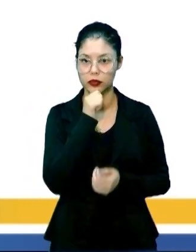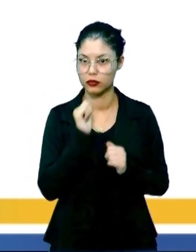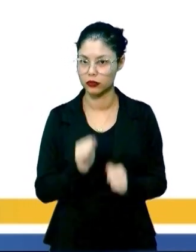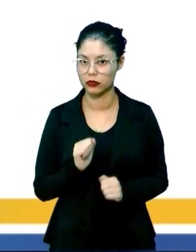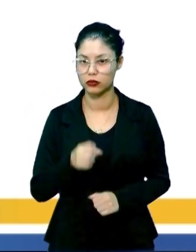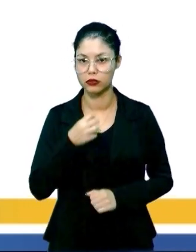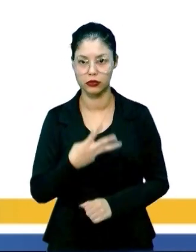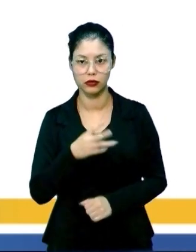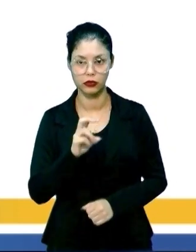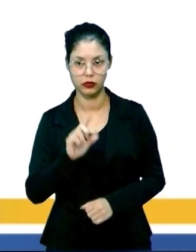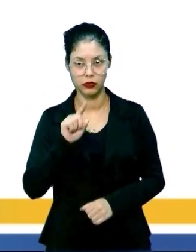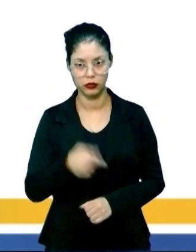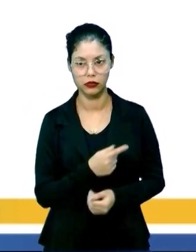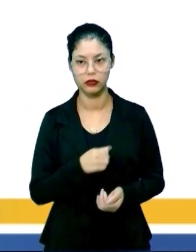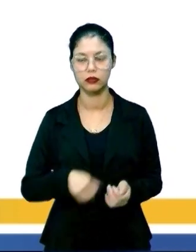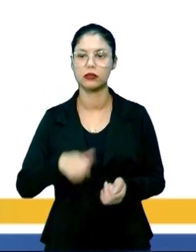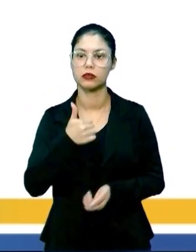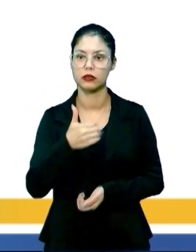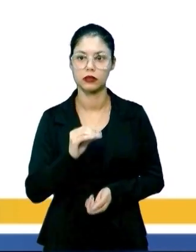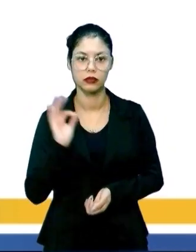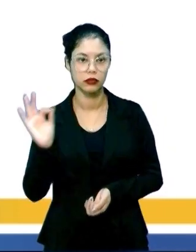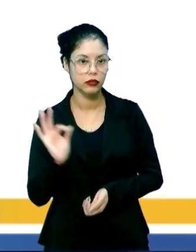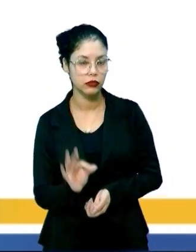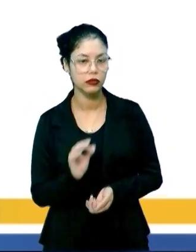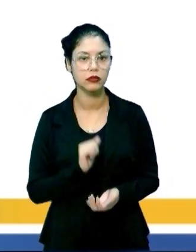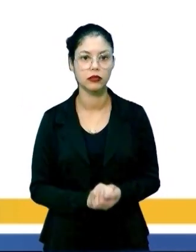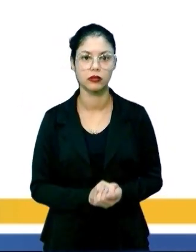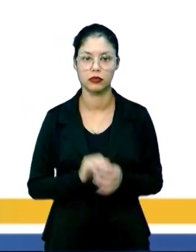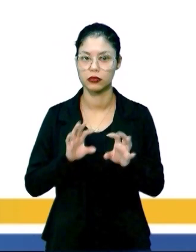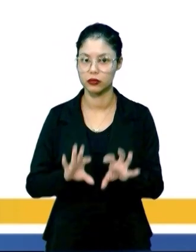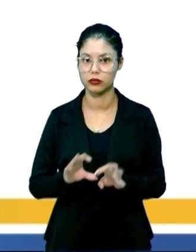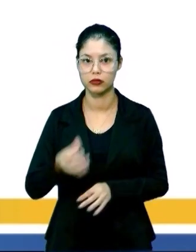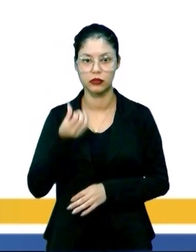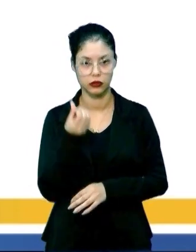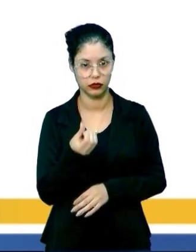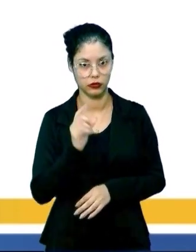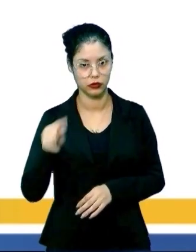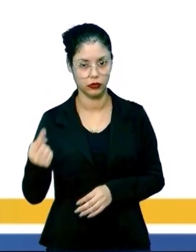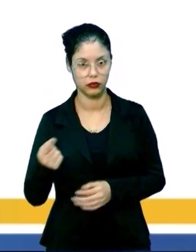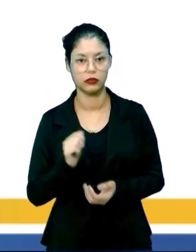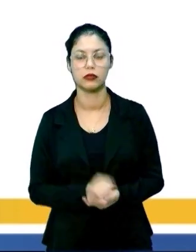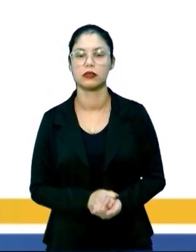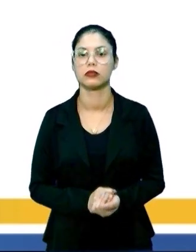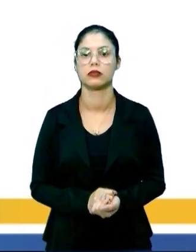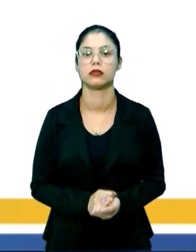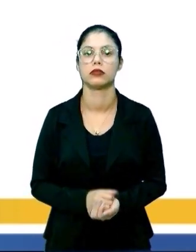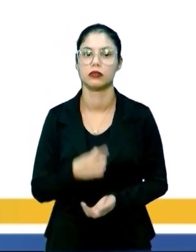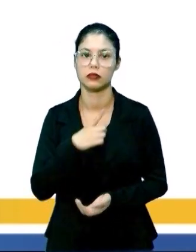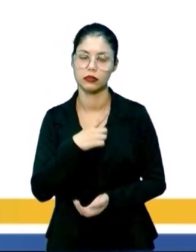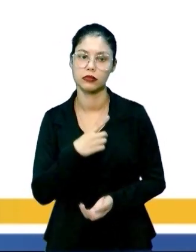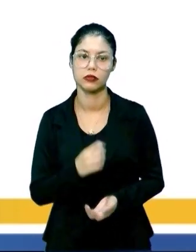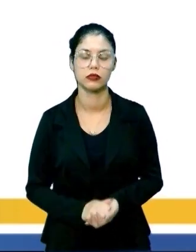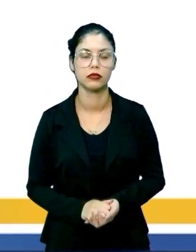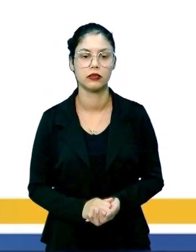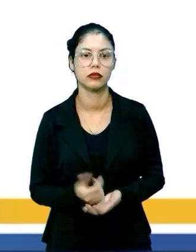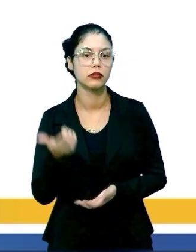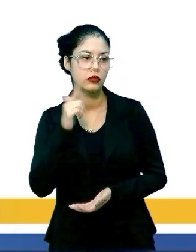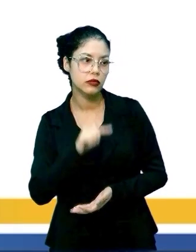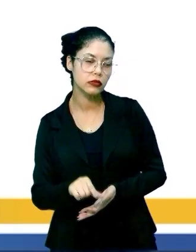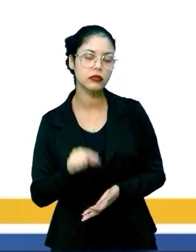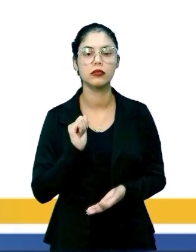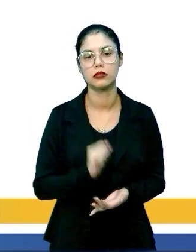Arthur poderia aplicar os 35 mil à taxa de 10% ao semestre. Assim, após 6 meses, Arthur teria